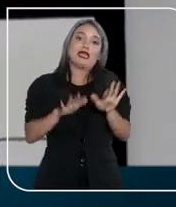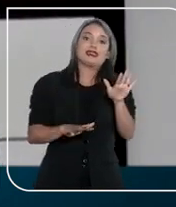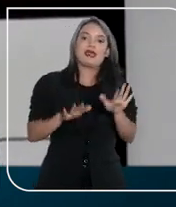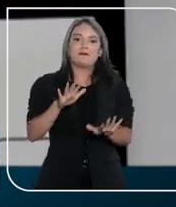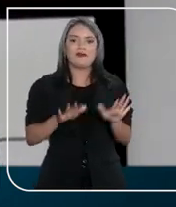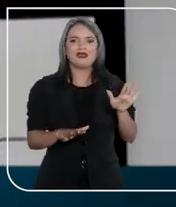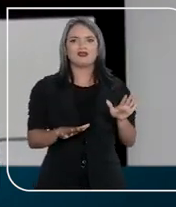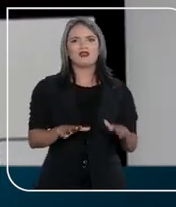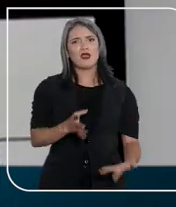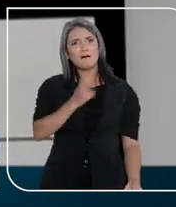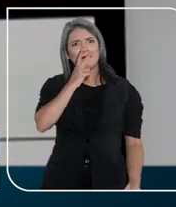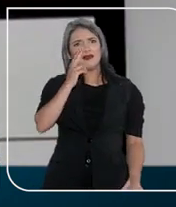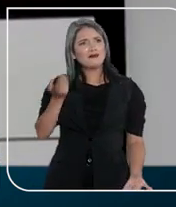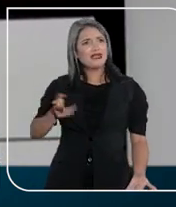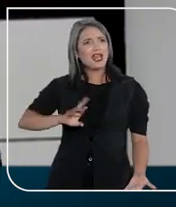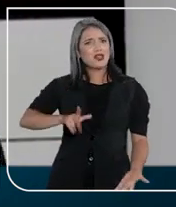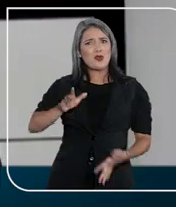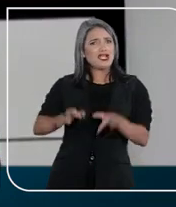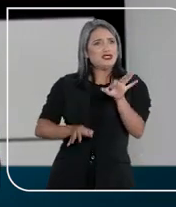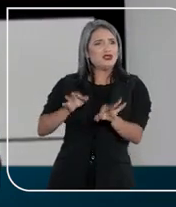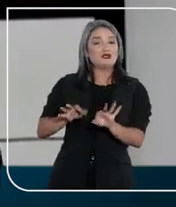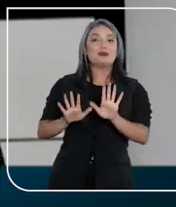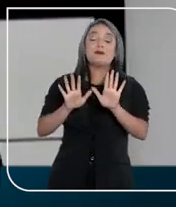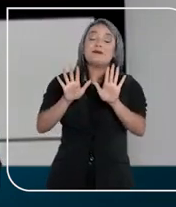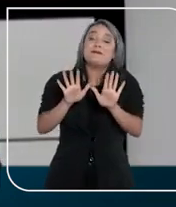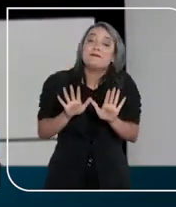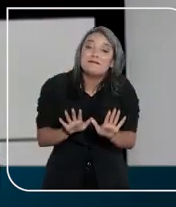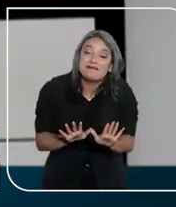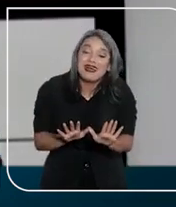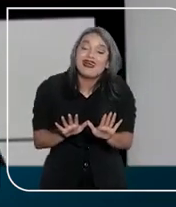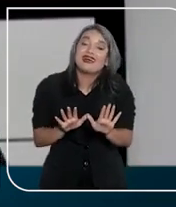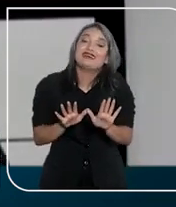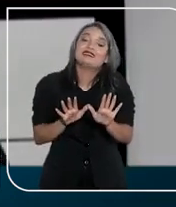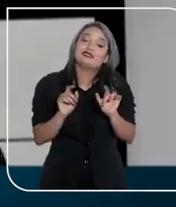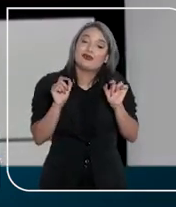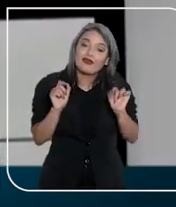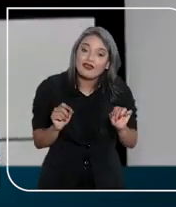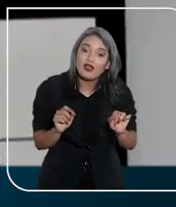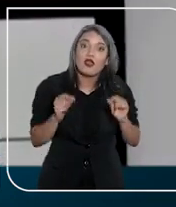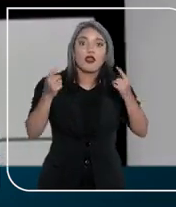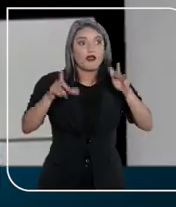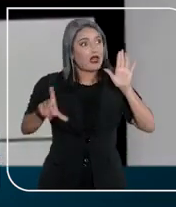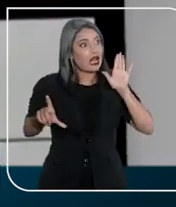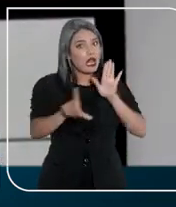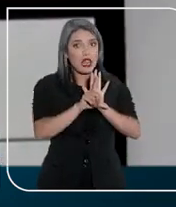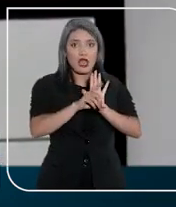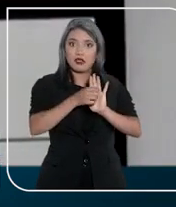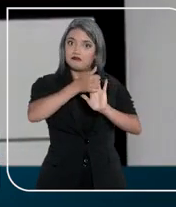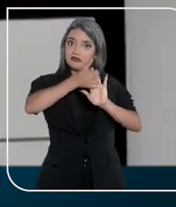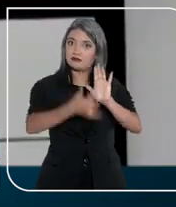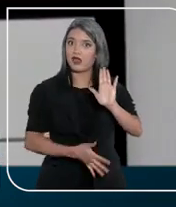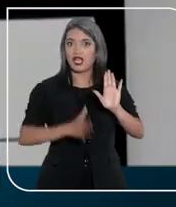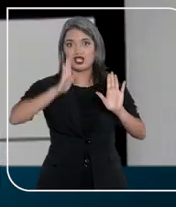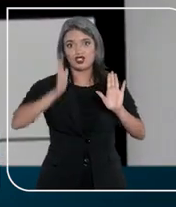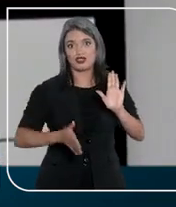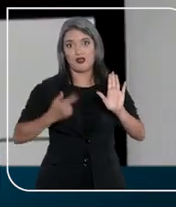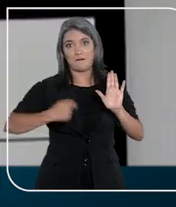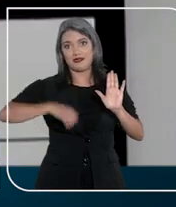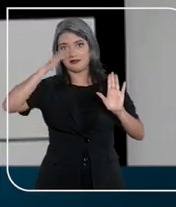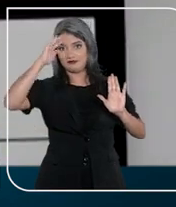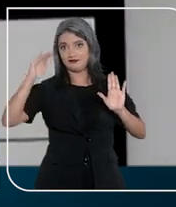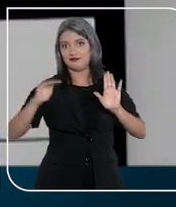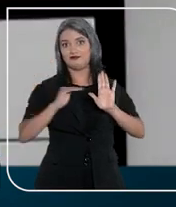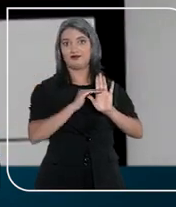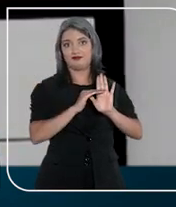tudo muito injusto assim a primeiro momento, mas, como nós bem sabemos, nós temos que obedecer à lei. E a validade do concurso,